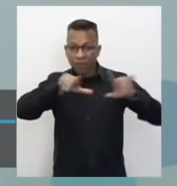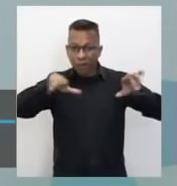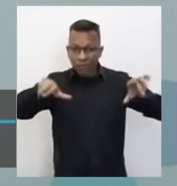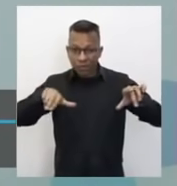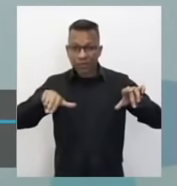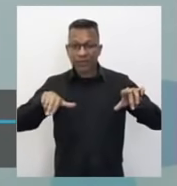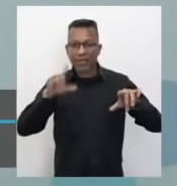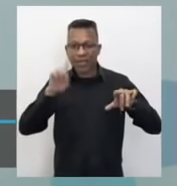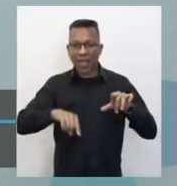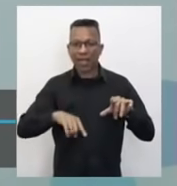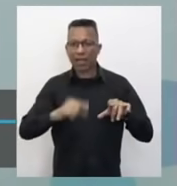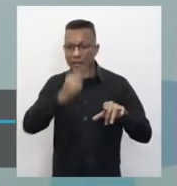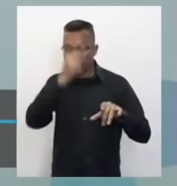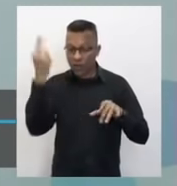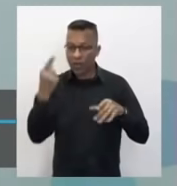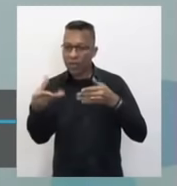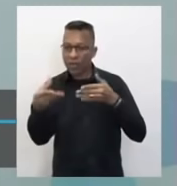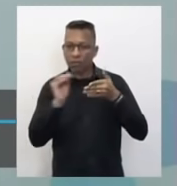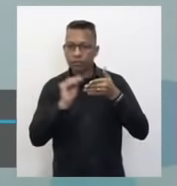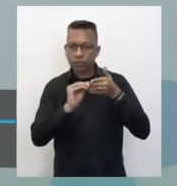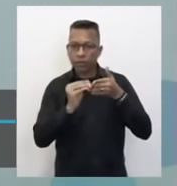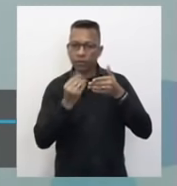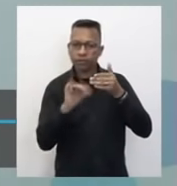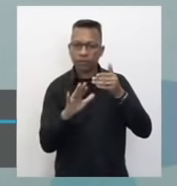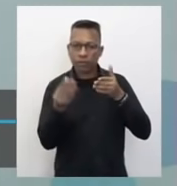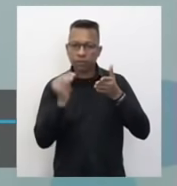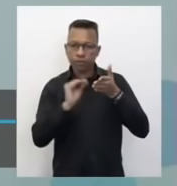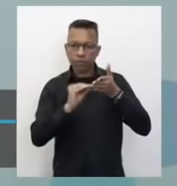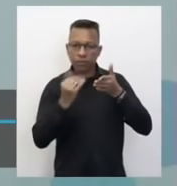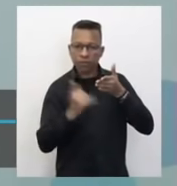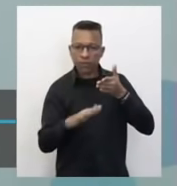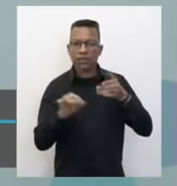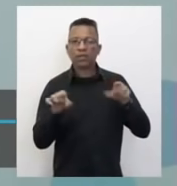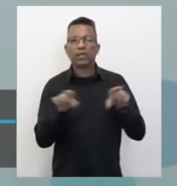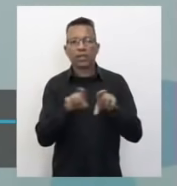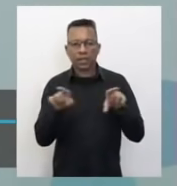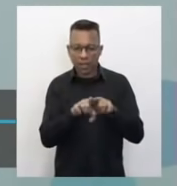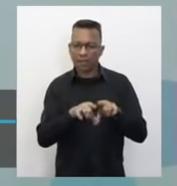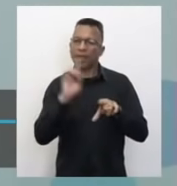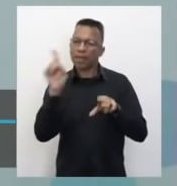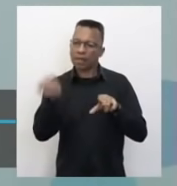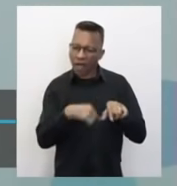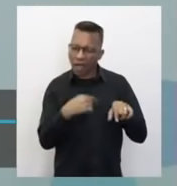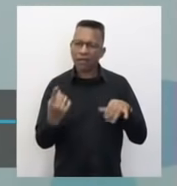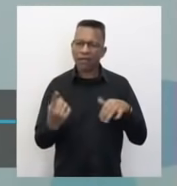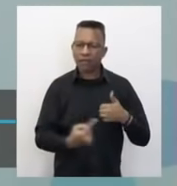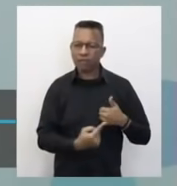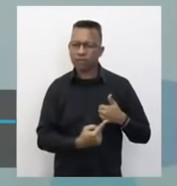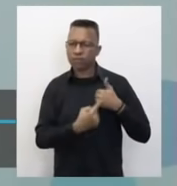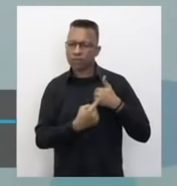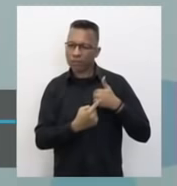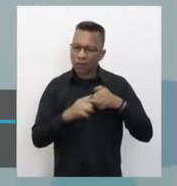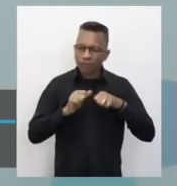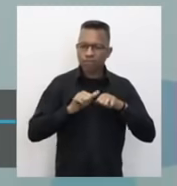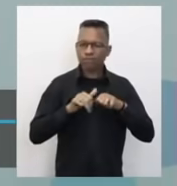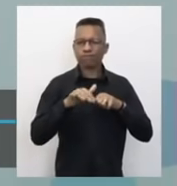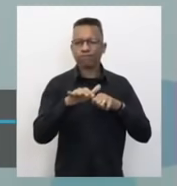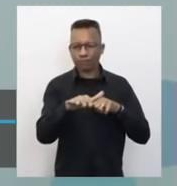a galera vai copiando e colando. Então, aquele copia e cola, você também tá entrando nessa onda aí da ProRê, viu,